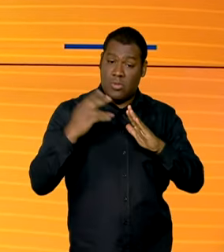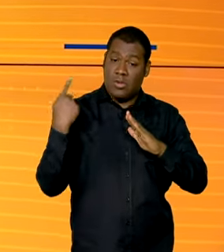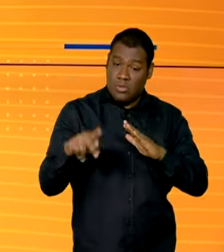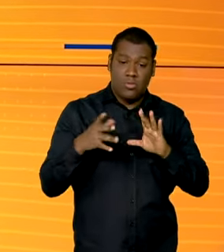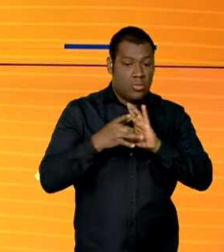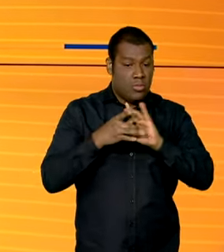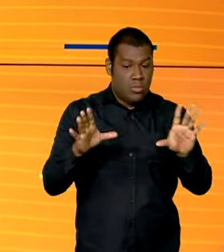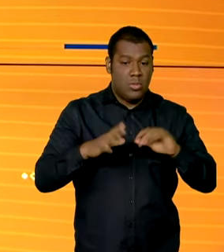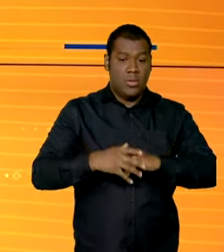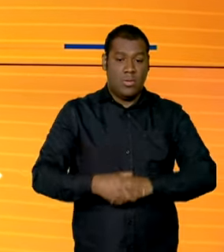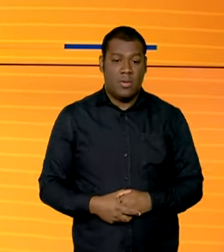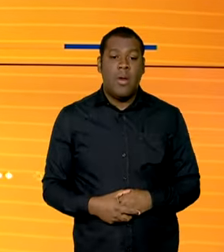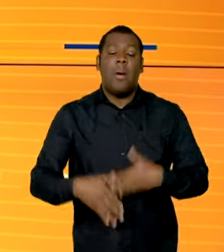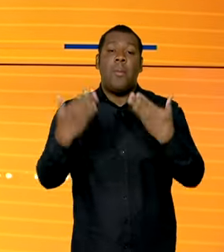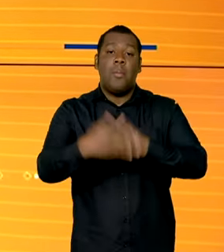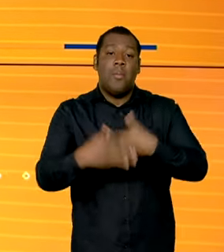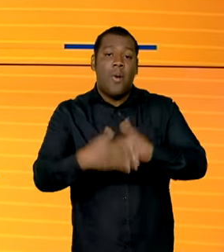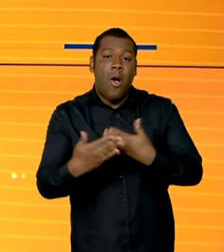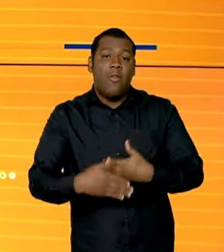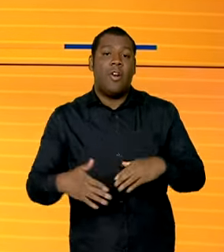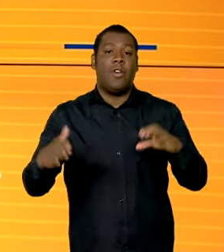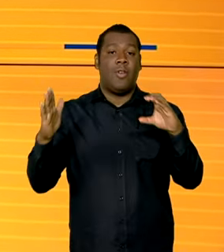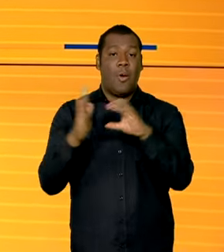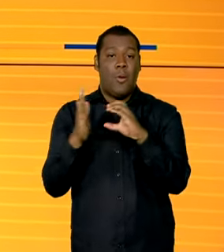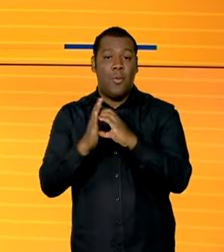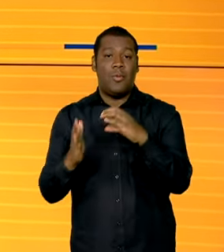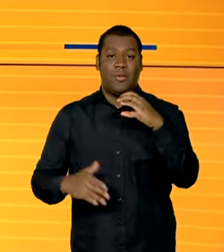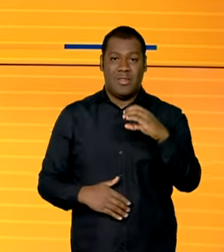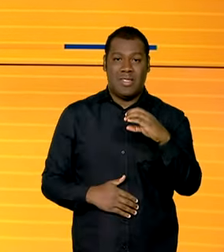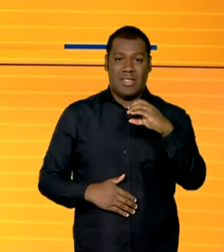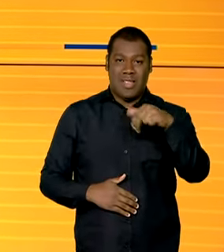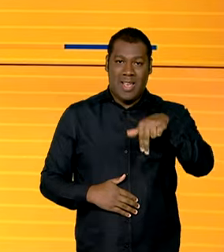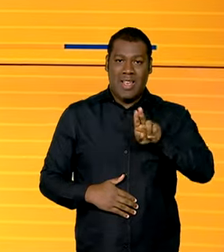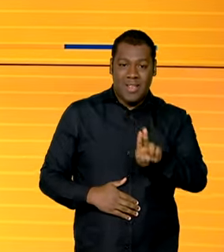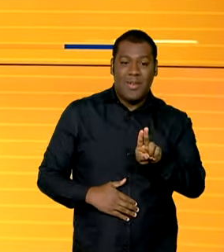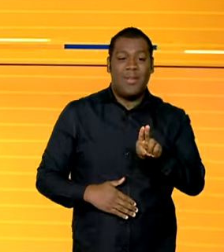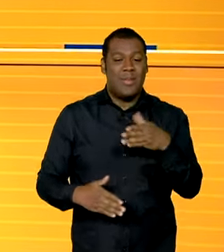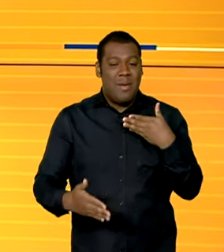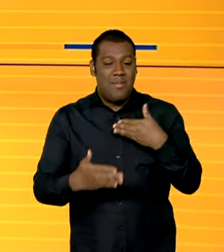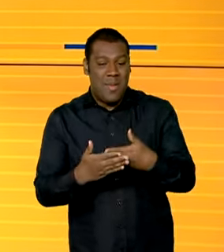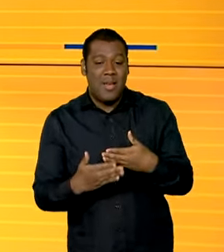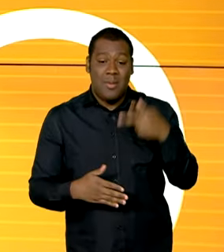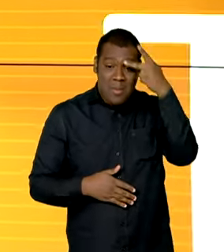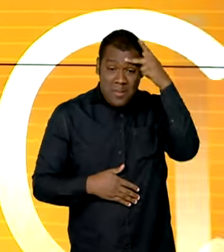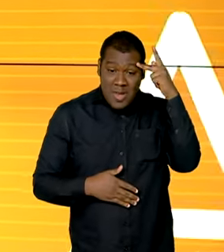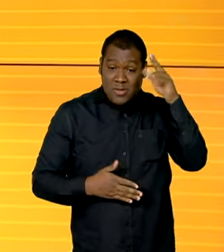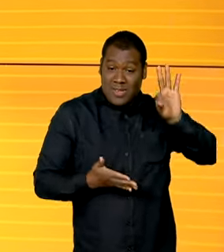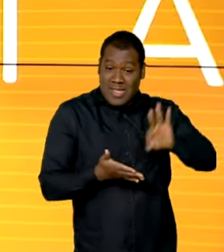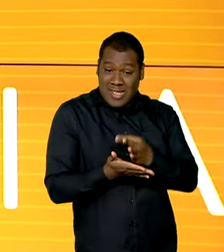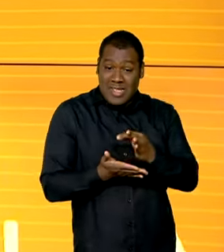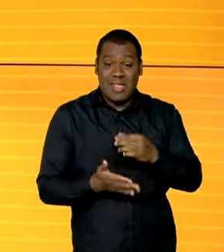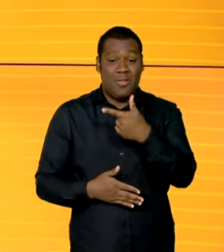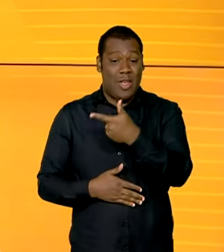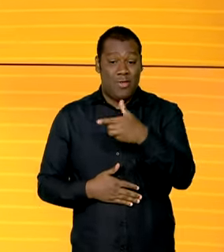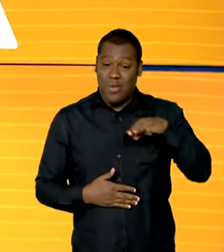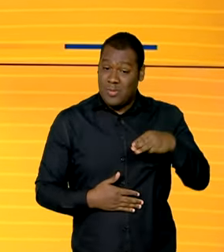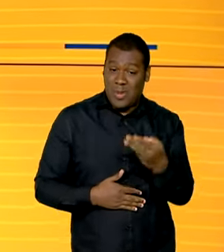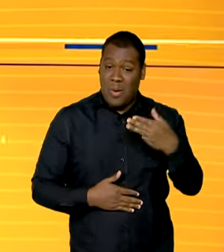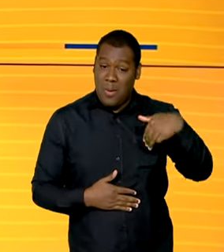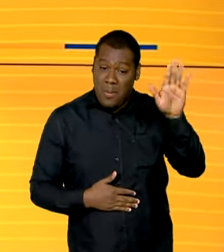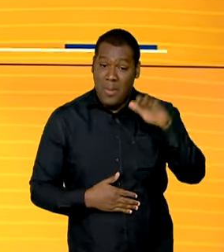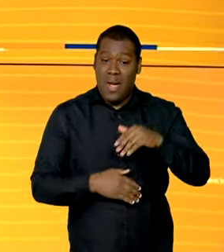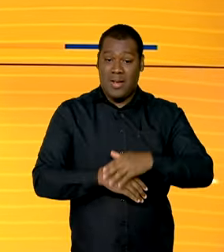Mudando de assunto agora, as provas do Concurso Nacional Unificado estão chegando. Mais de 2 milhões de inscritos vão disputar cerca